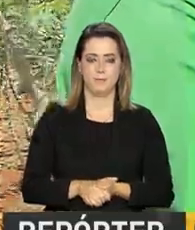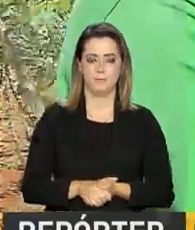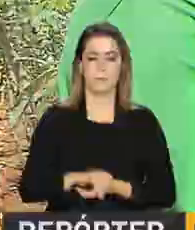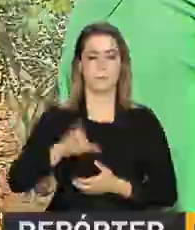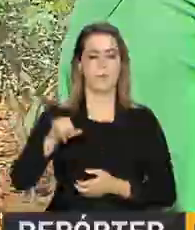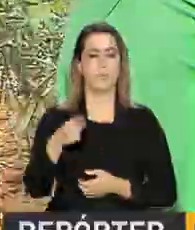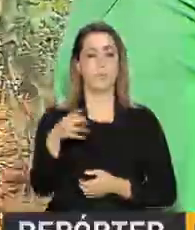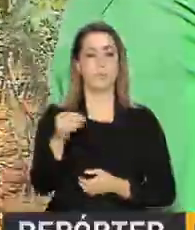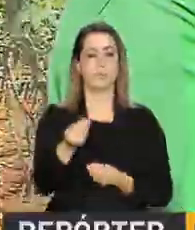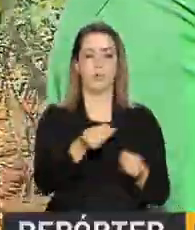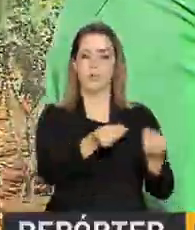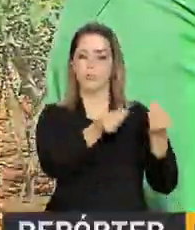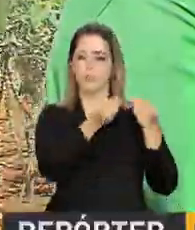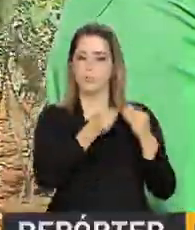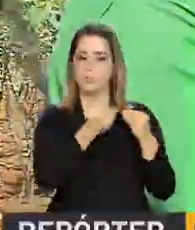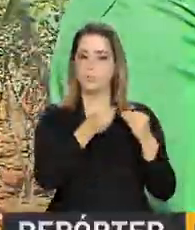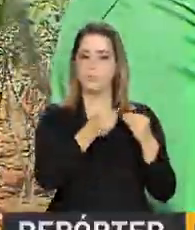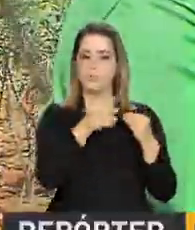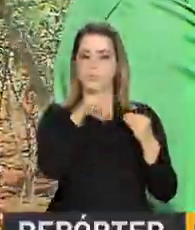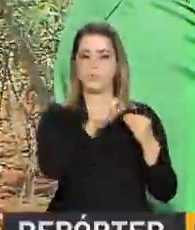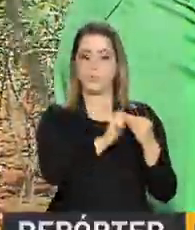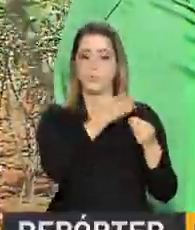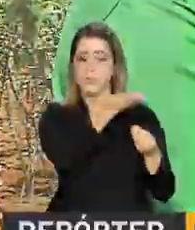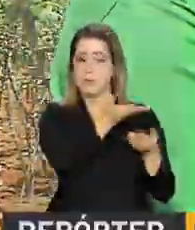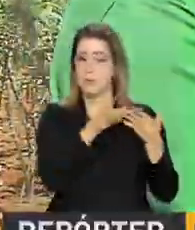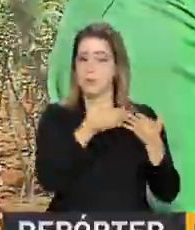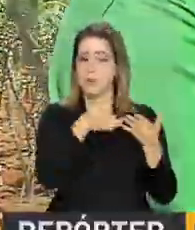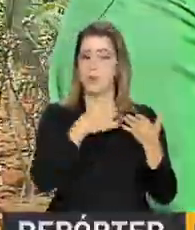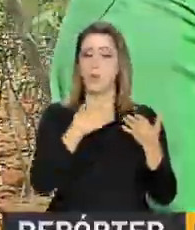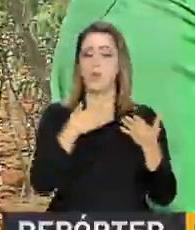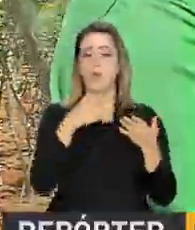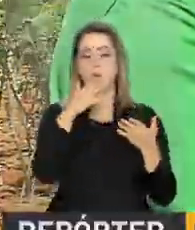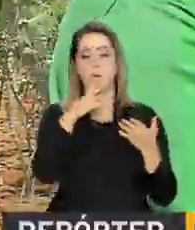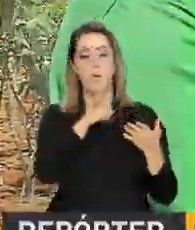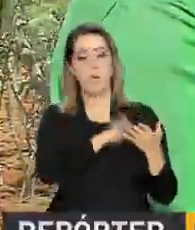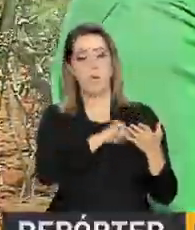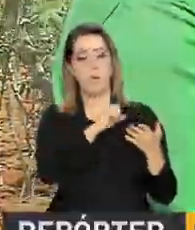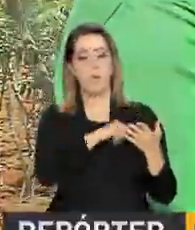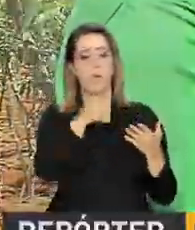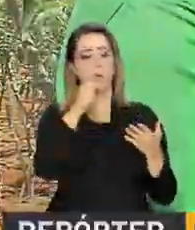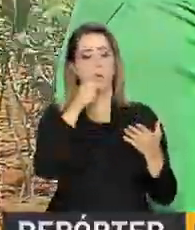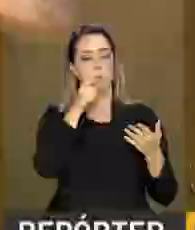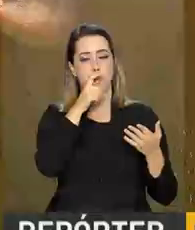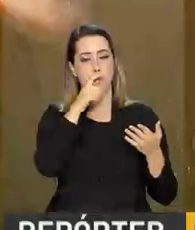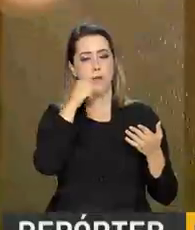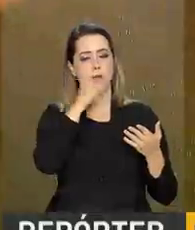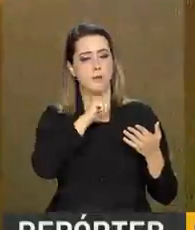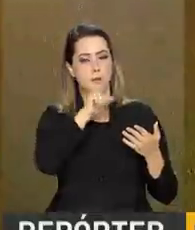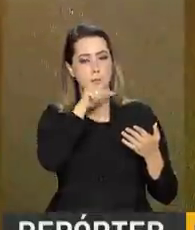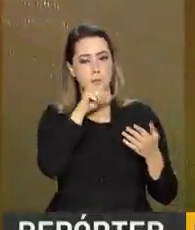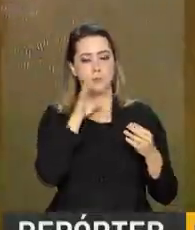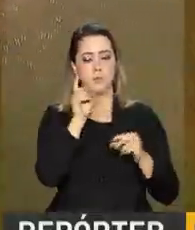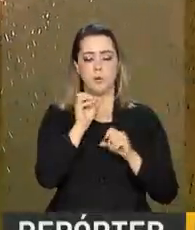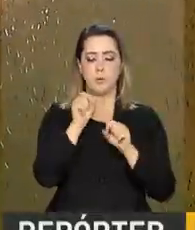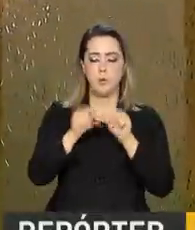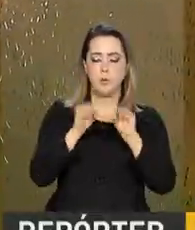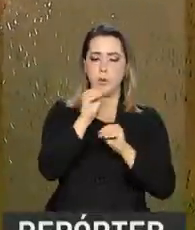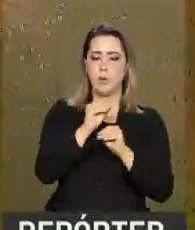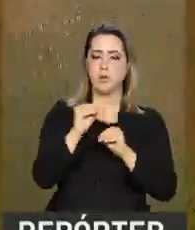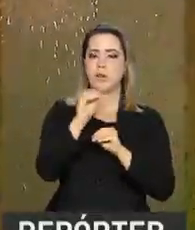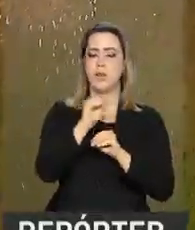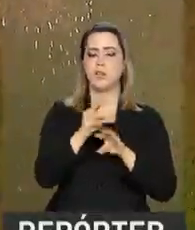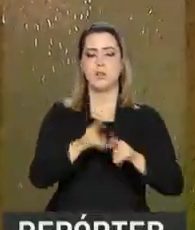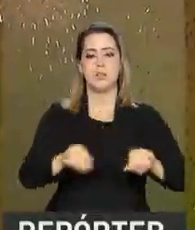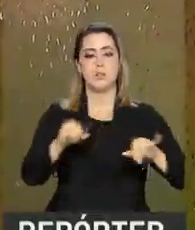João herdou dos pais o conhecimento para cultivar a terra e dela tirar seu sustento. Hoje, com 56